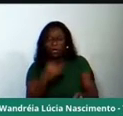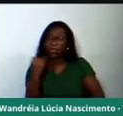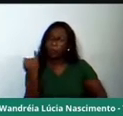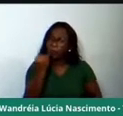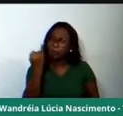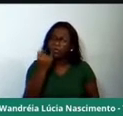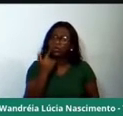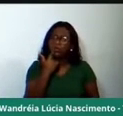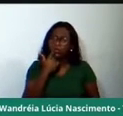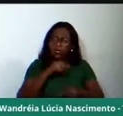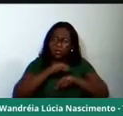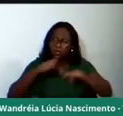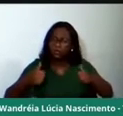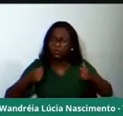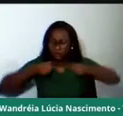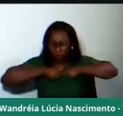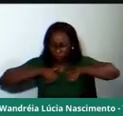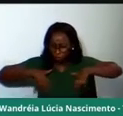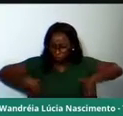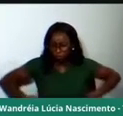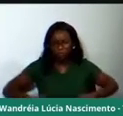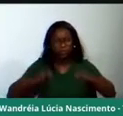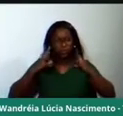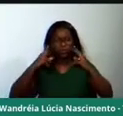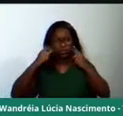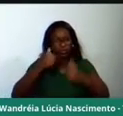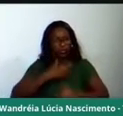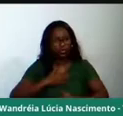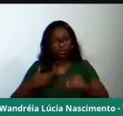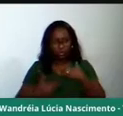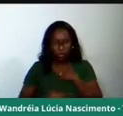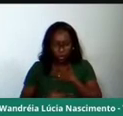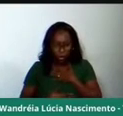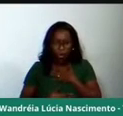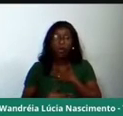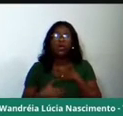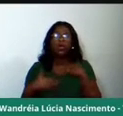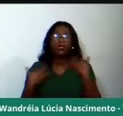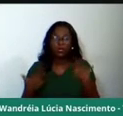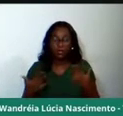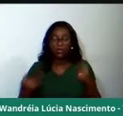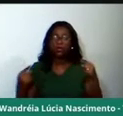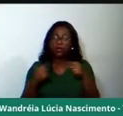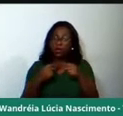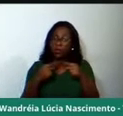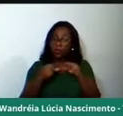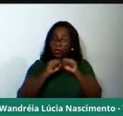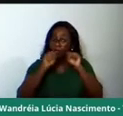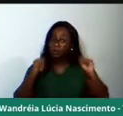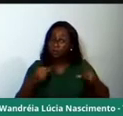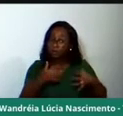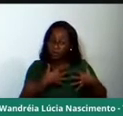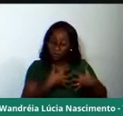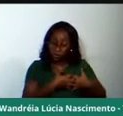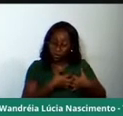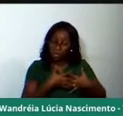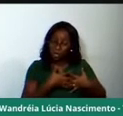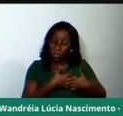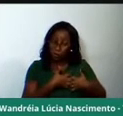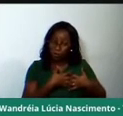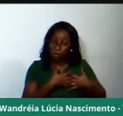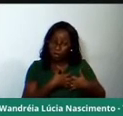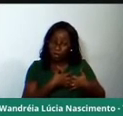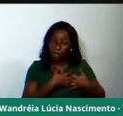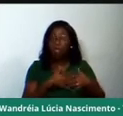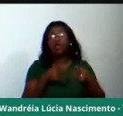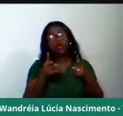os nossos órgãos e tecidos do corpo, e como faz parte do sistema cardiovascular, nós podemos observar com os dados